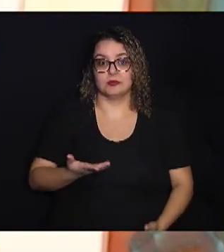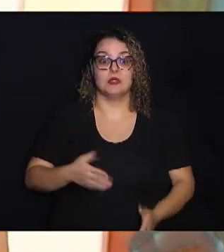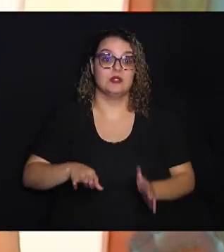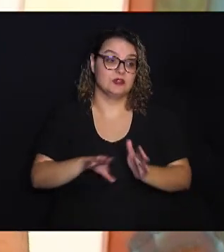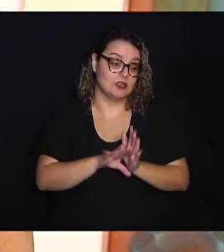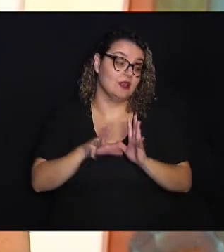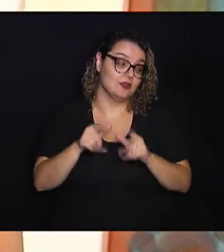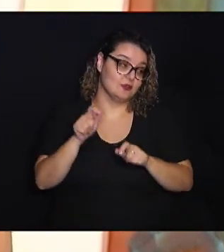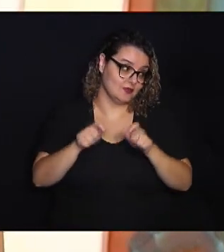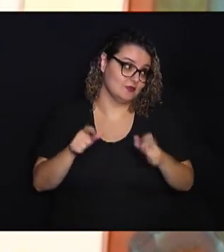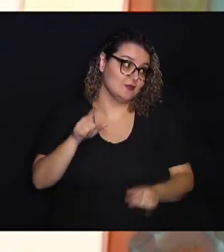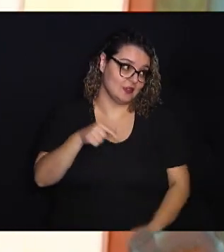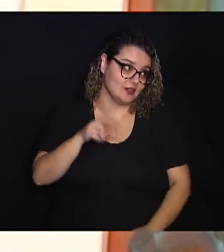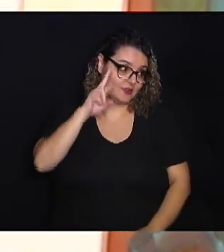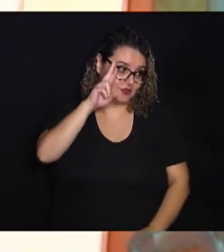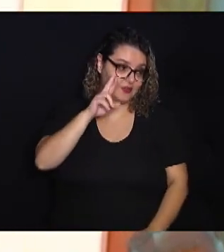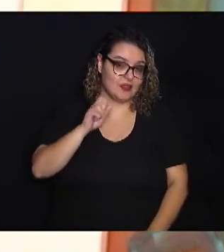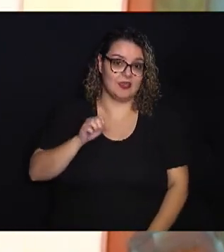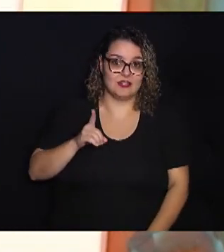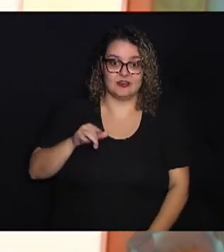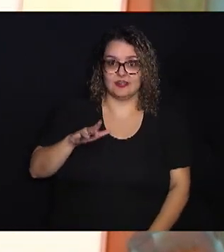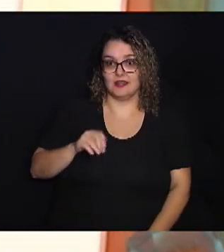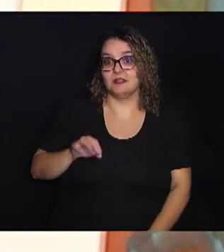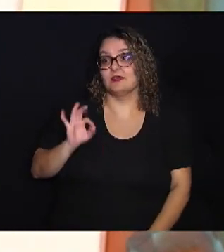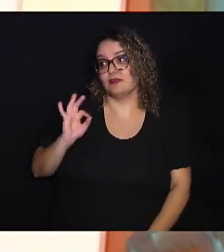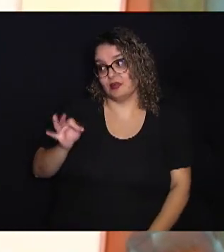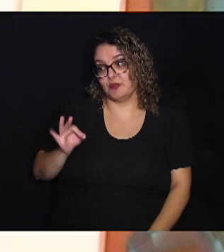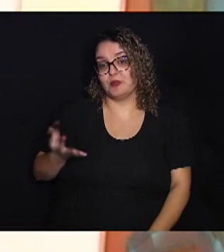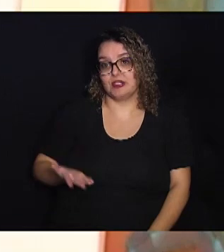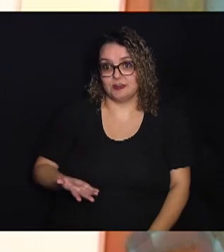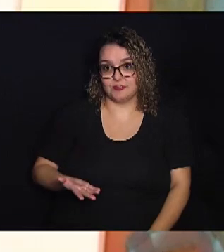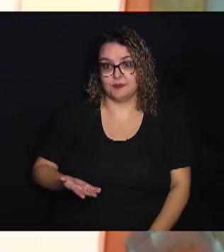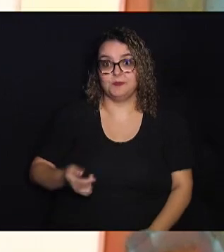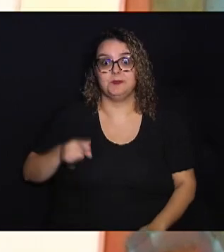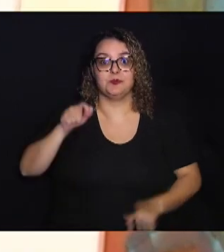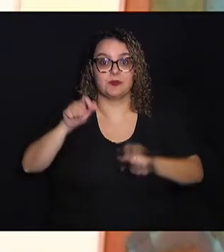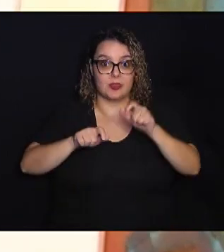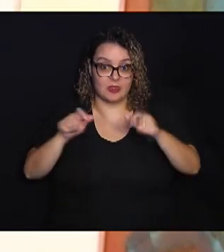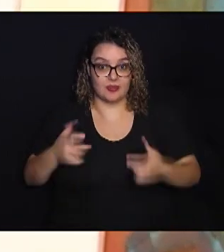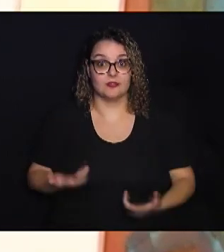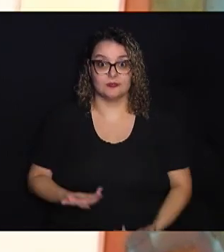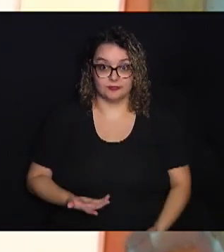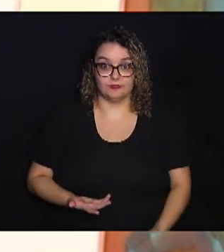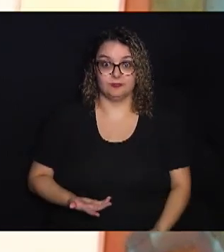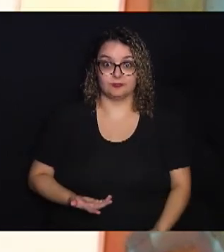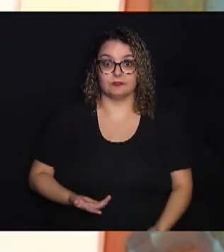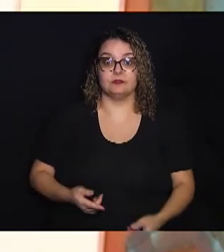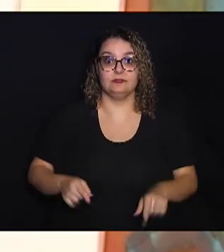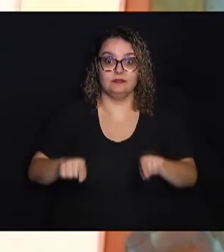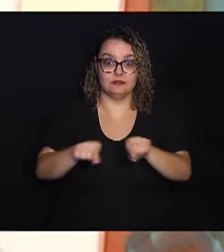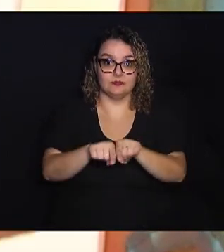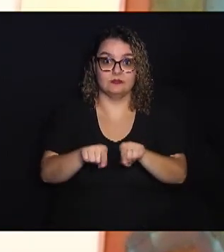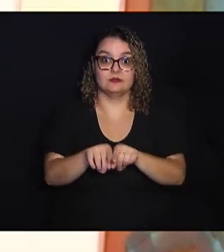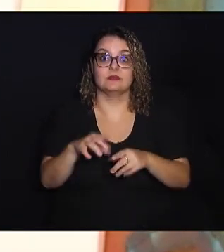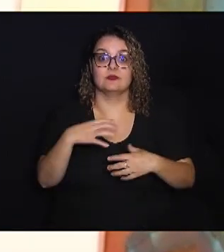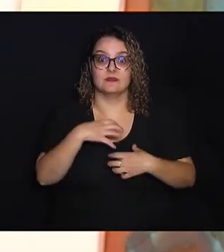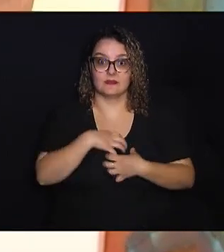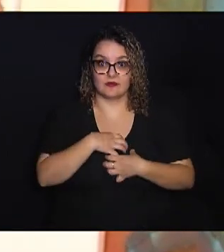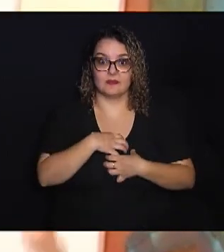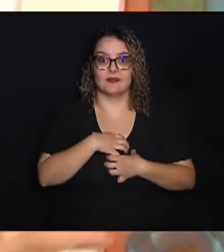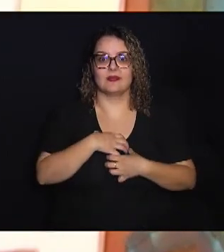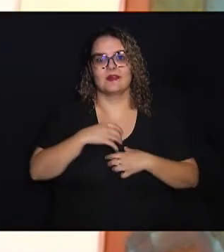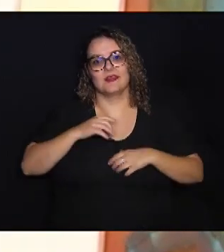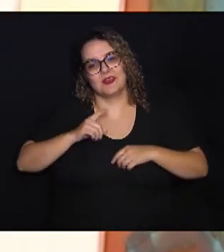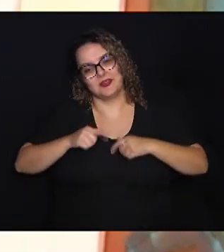as pessoas, né, seu Adélio? Realmente, realmente. Então, as pessoas que querem também sentir a minha obra e